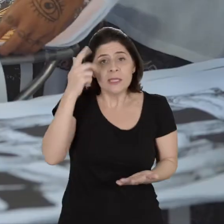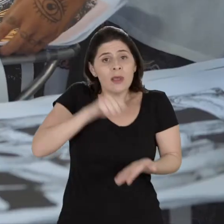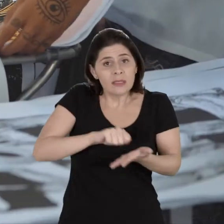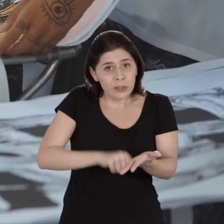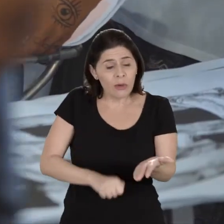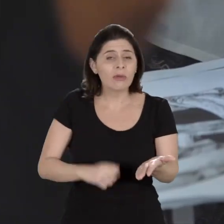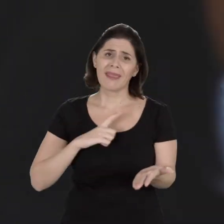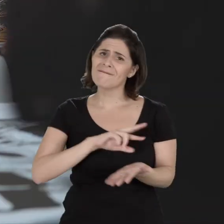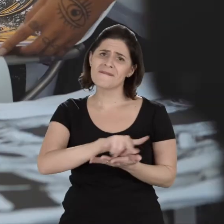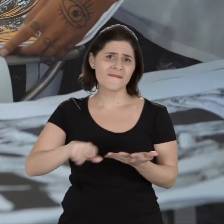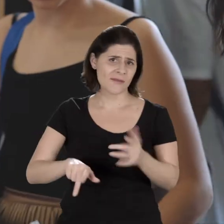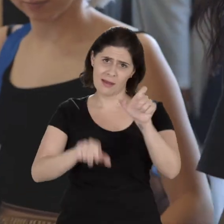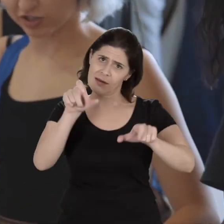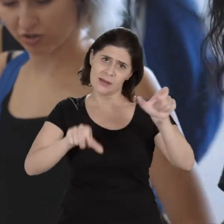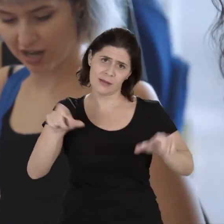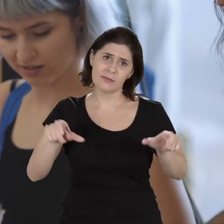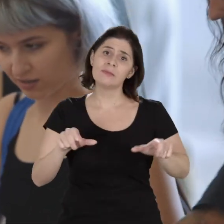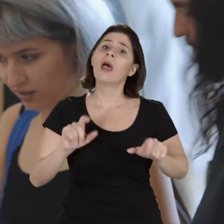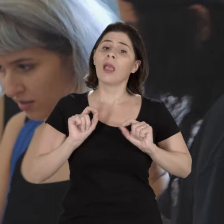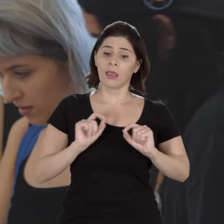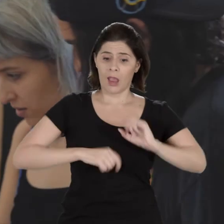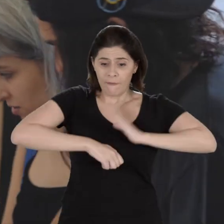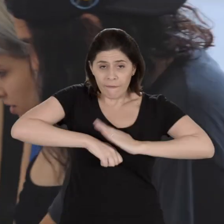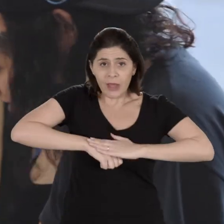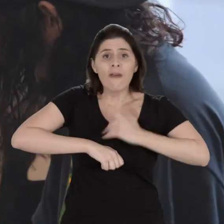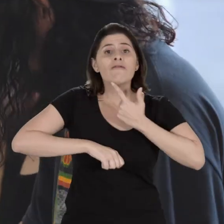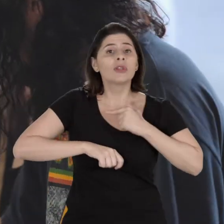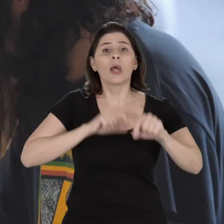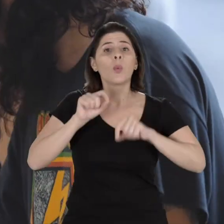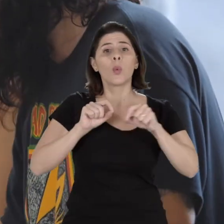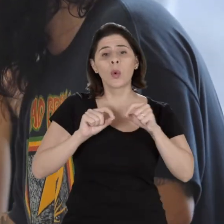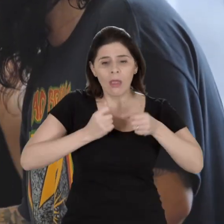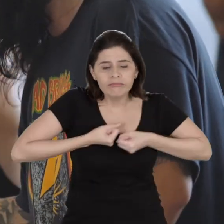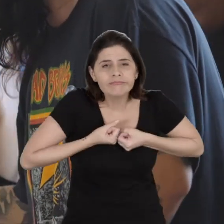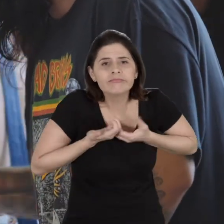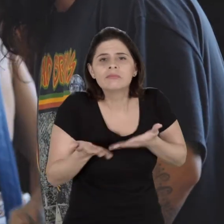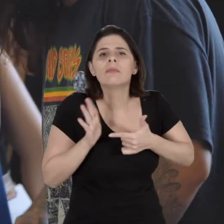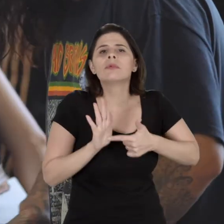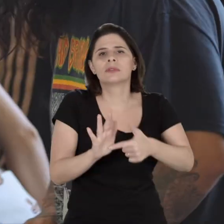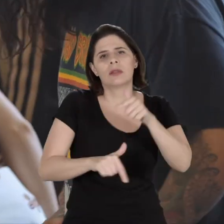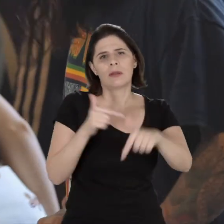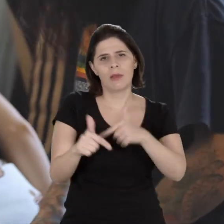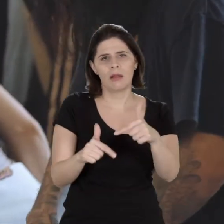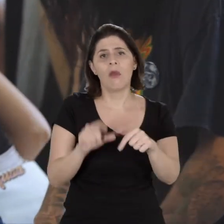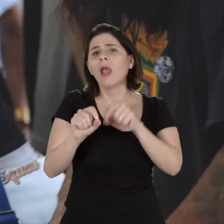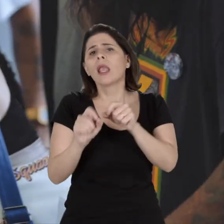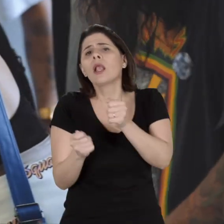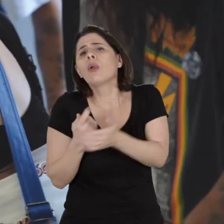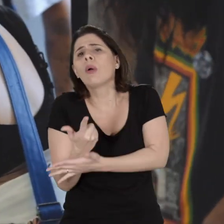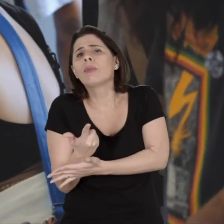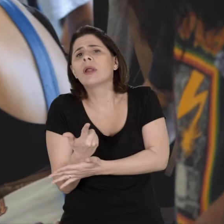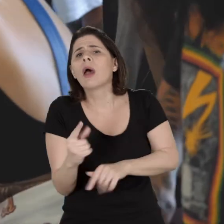produz está motivado por uma inquietação, pelo desejo de apresentar seu trabalho, de apresentar uma ideia. Quem consome tem uma